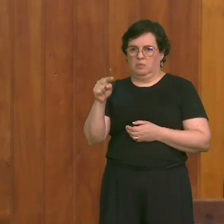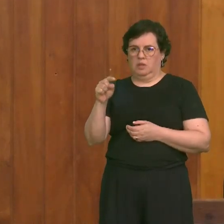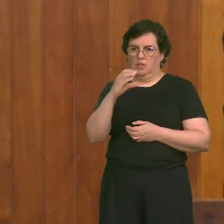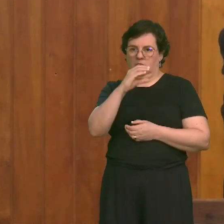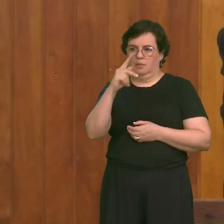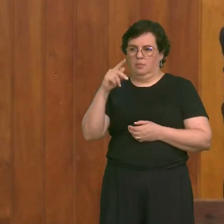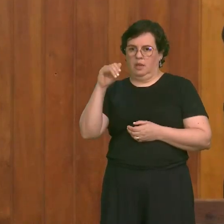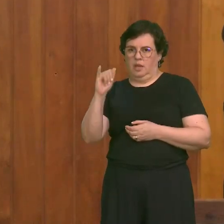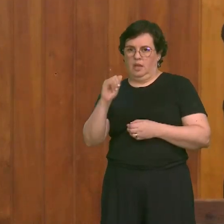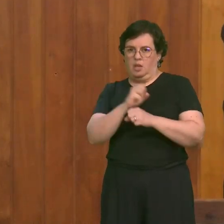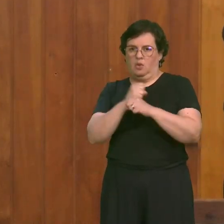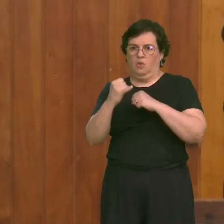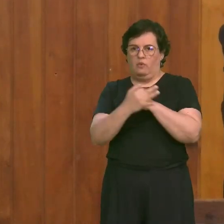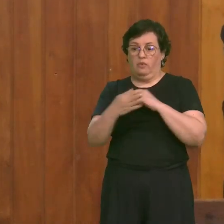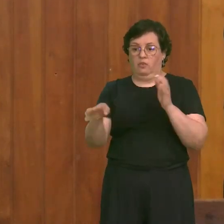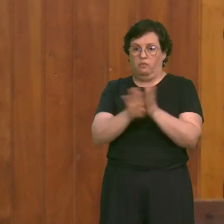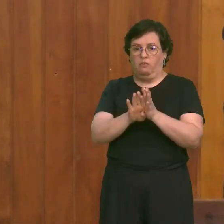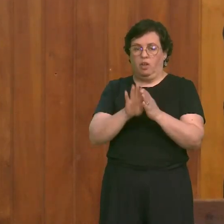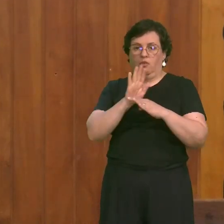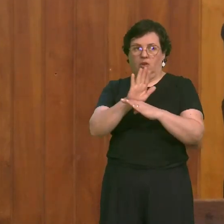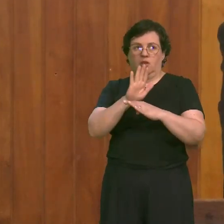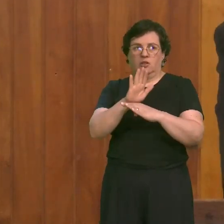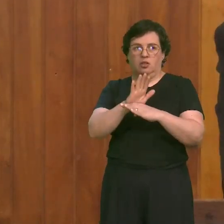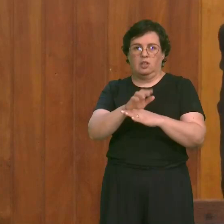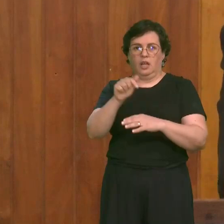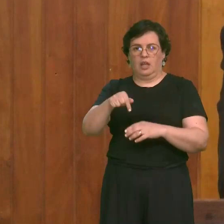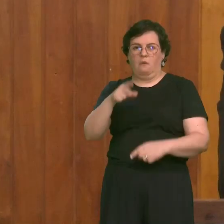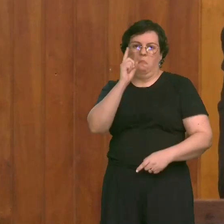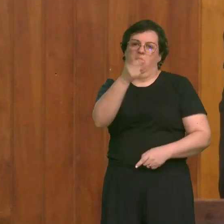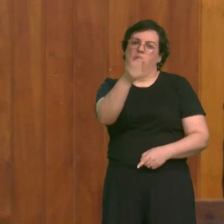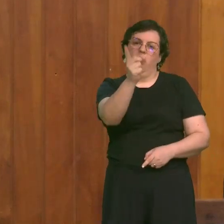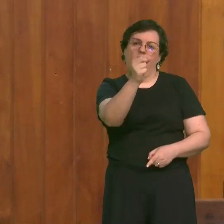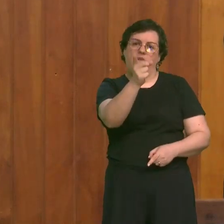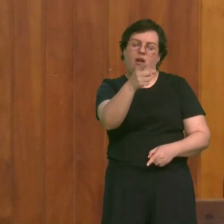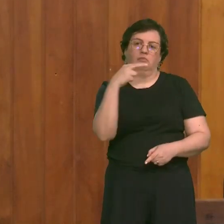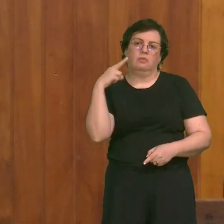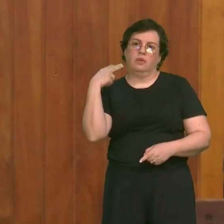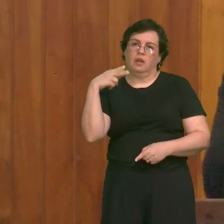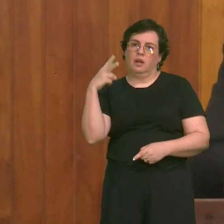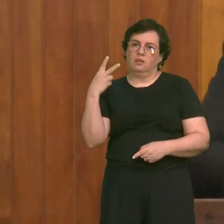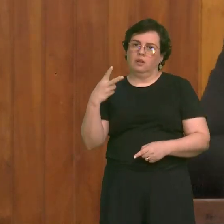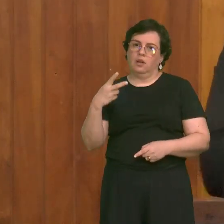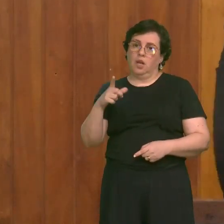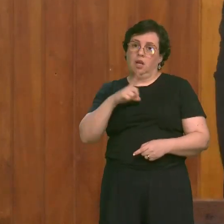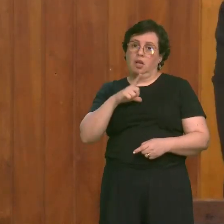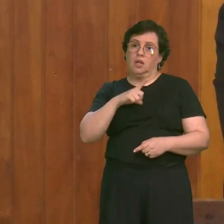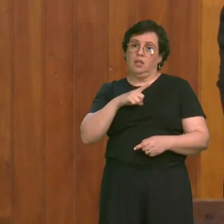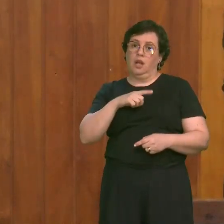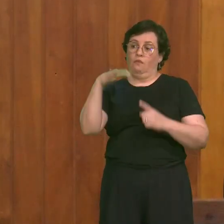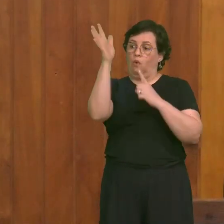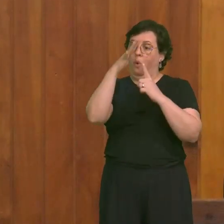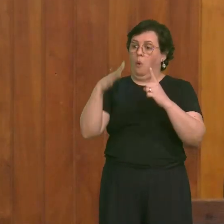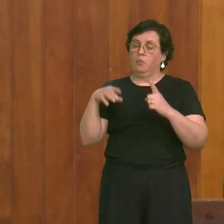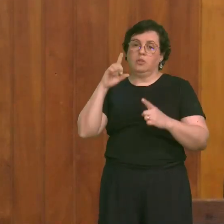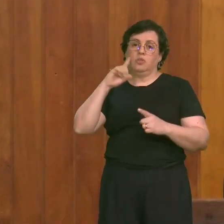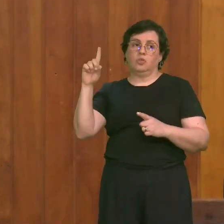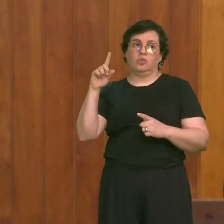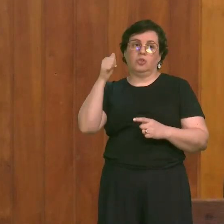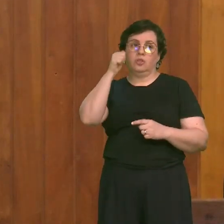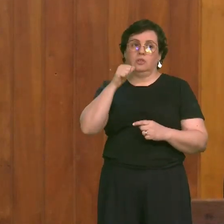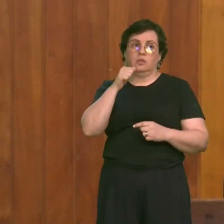tempo todo veio assessor aqui nessa casa ameaçar enfiar dedo na cara de vereador teve uma homenagem ao Dia das mulheres aqui